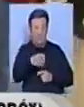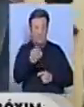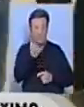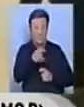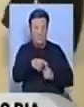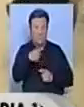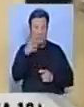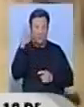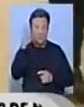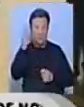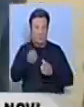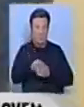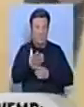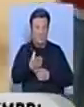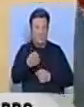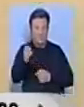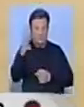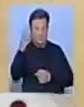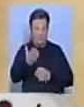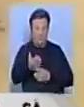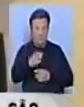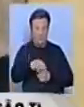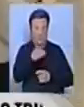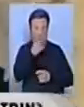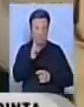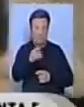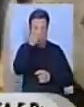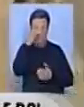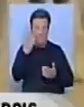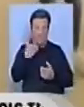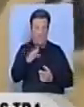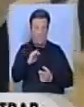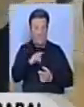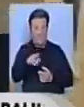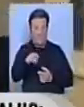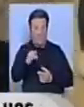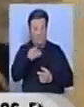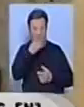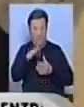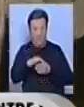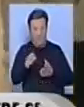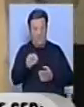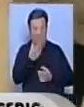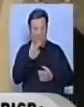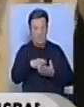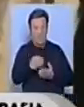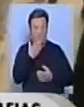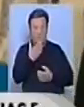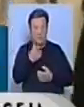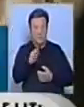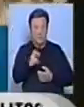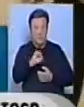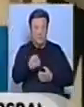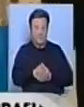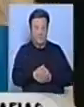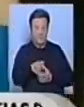sol apareceu. O sol apareceu. Daí se falar do verão de São Martinho, não é verdade? Muito obrigada, Sara.